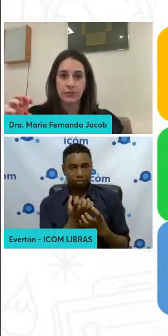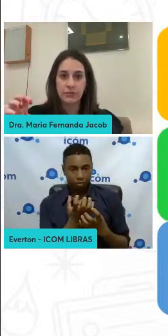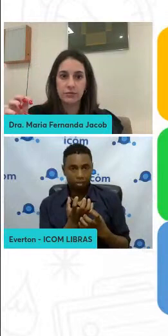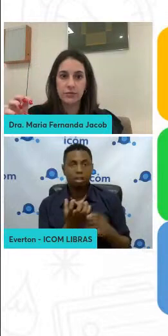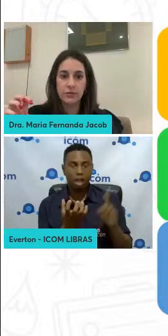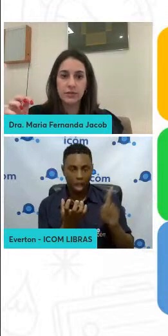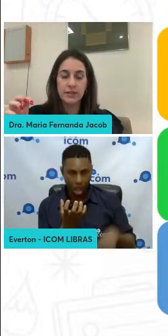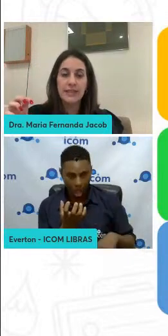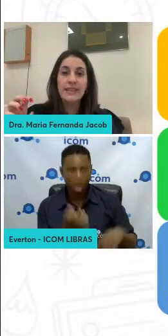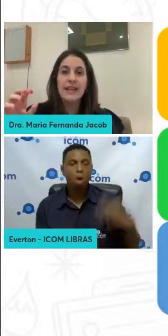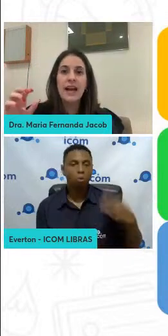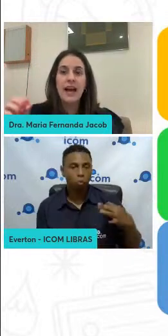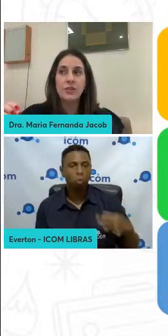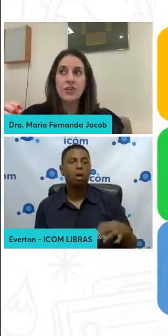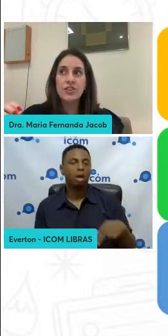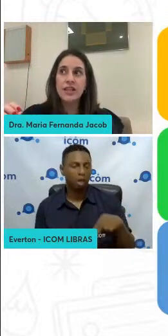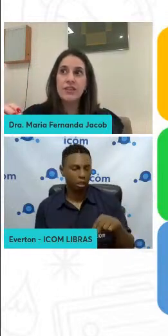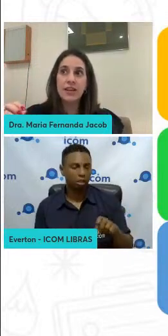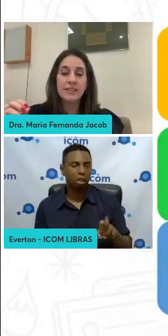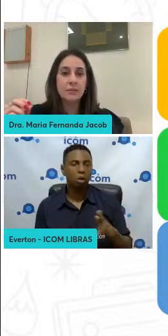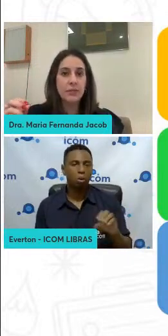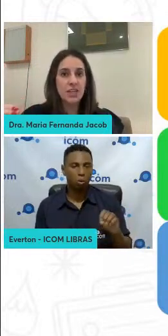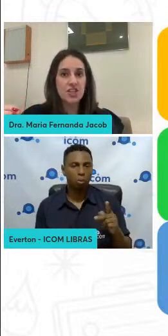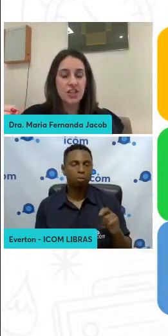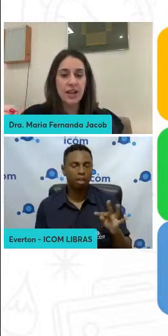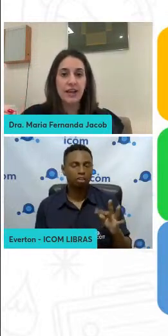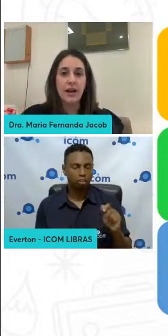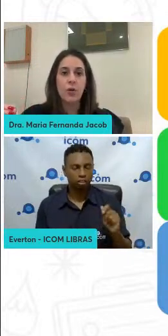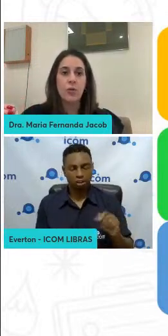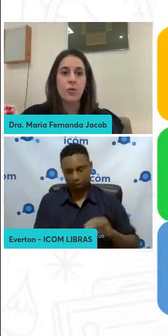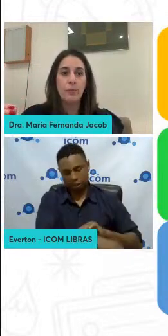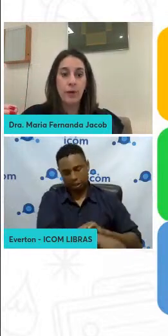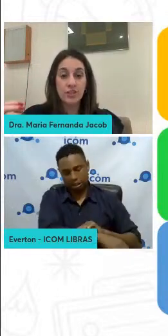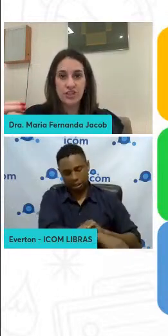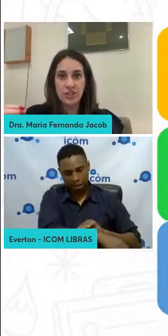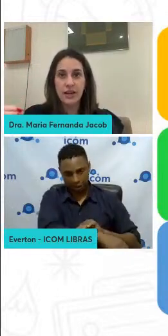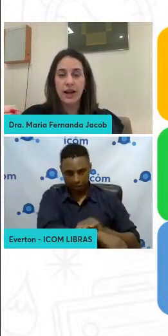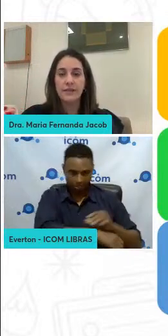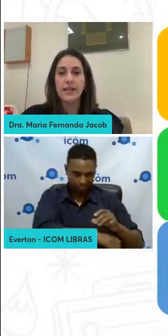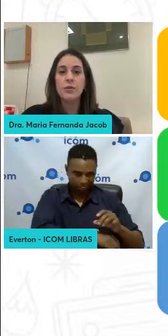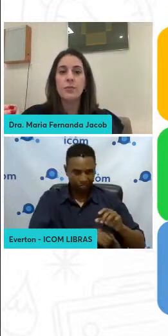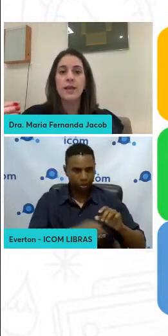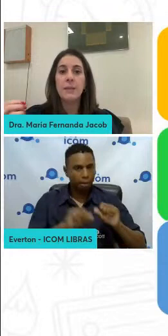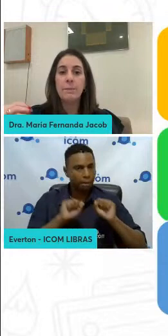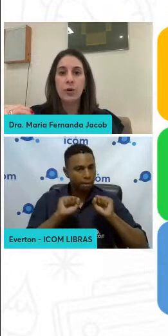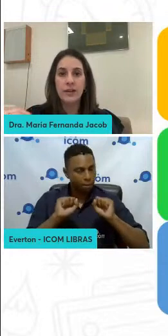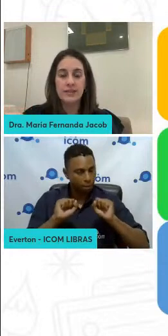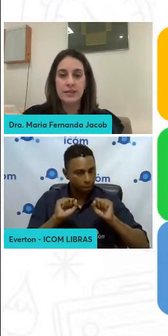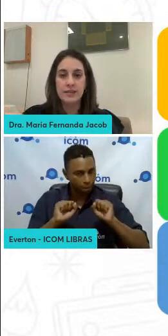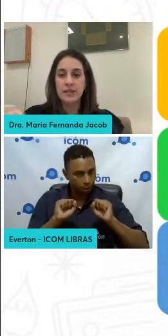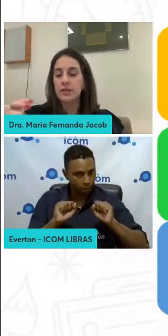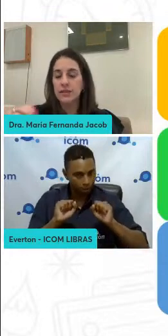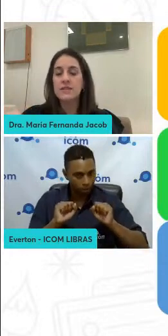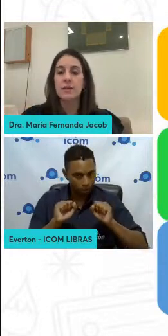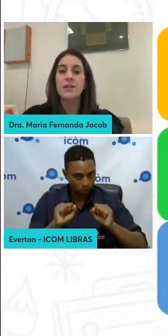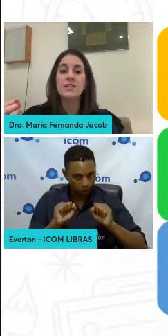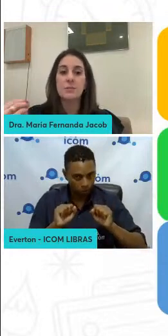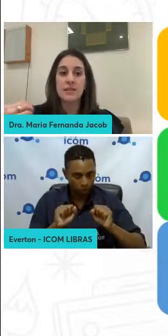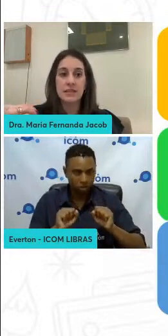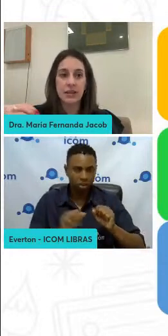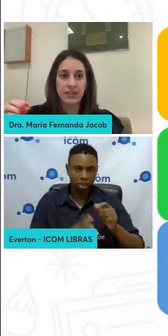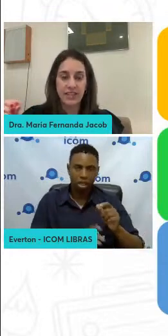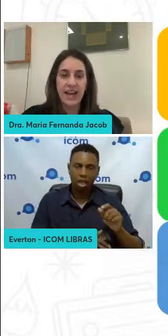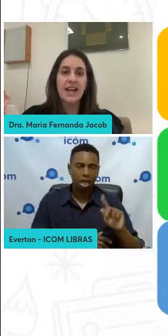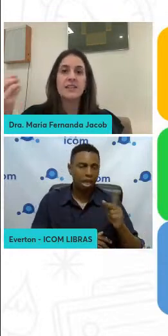de nervo. A dor de nervo, ela também pode gerar, né, uma hipoestesia, não necessariamente,